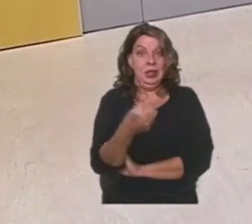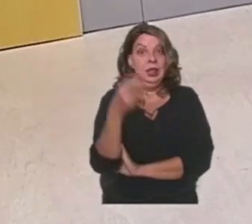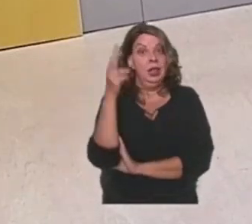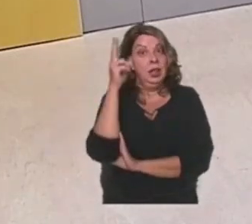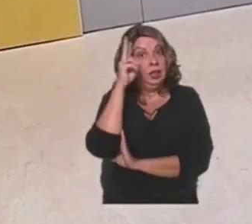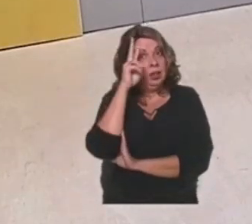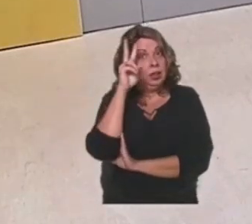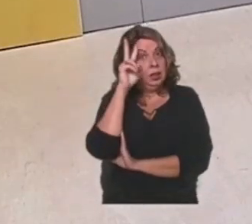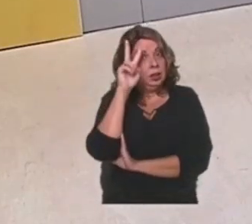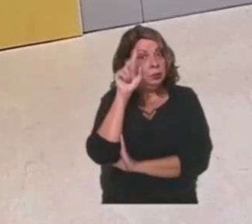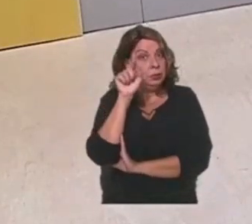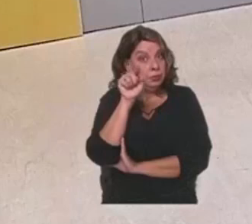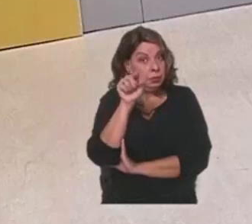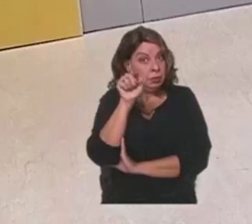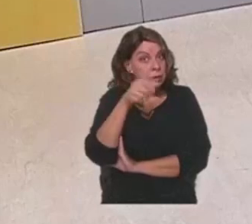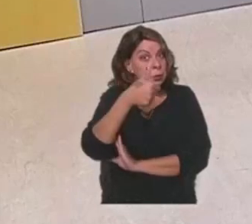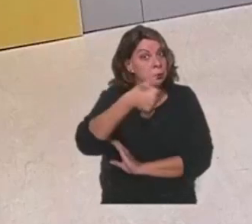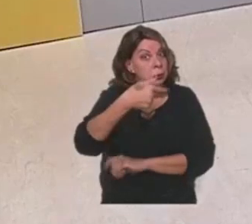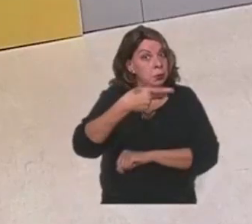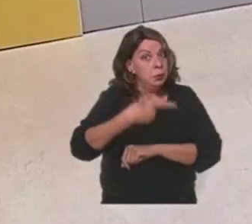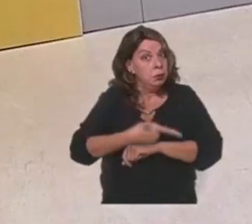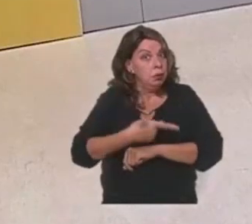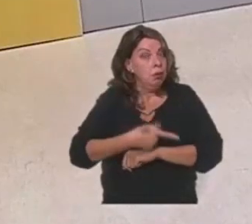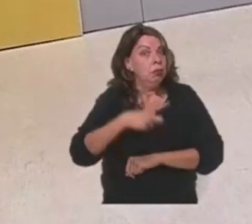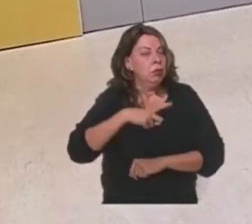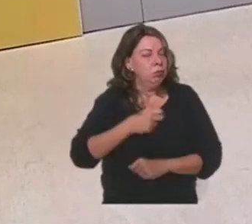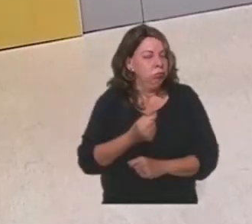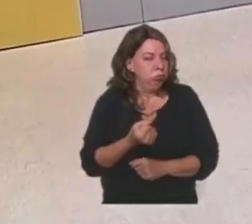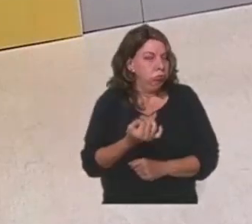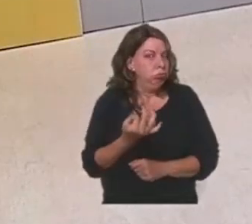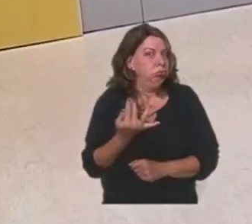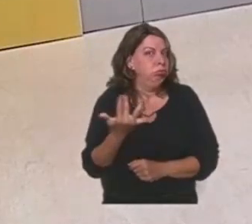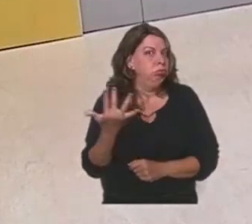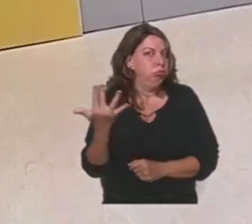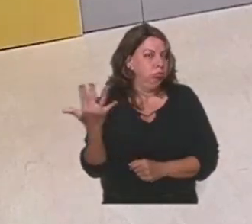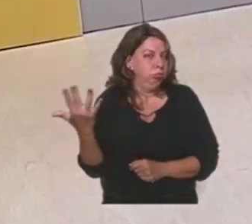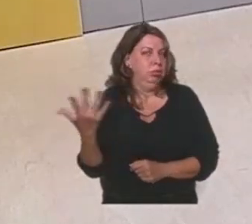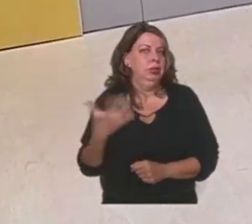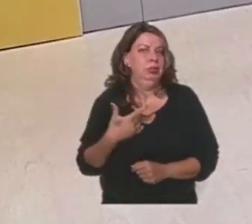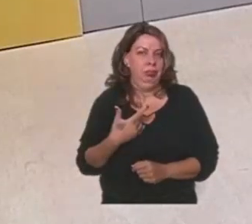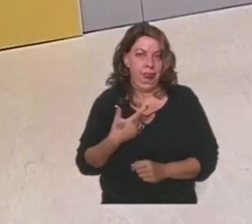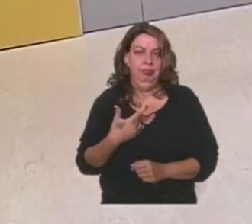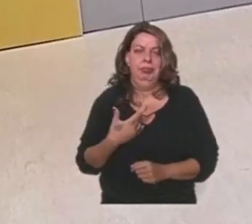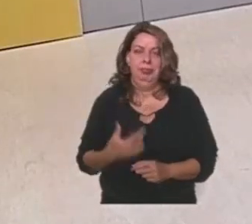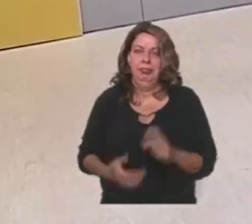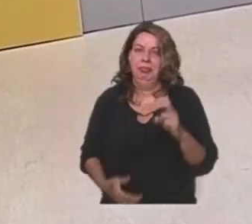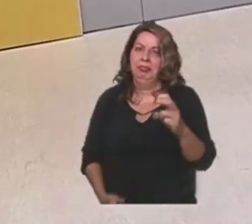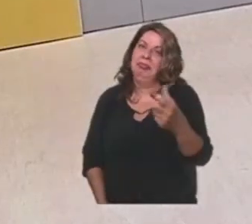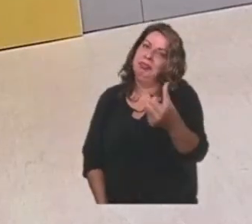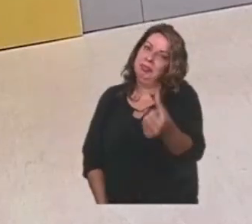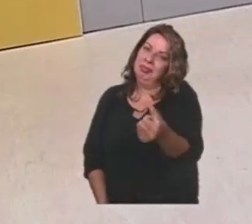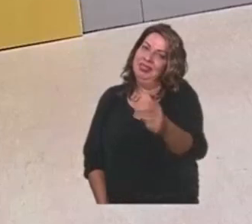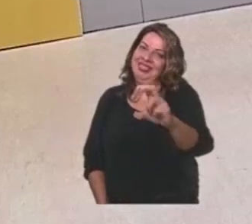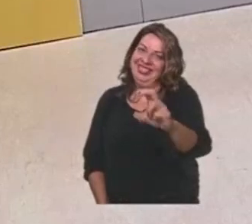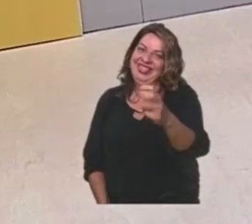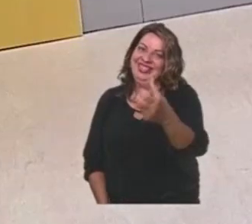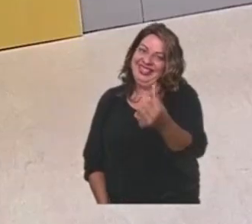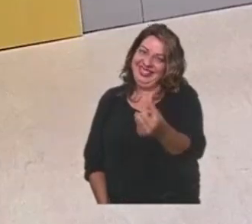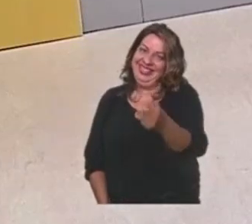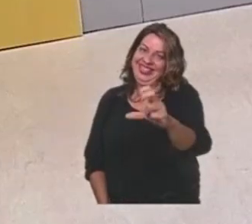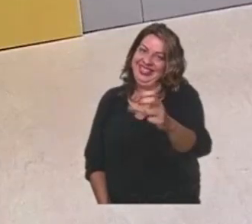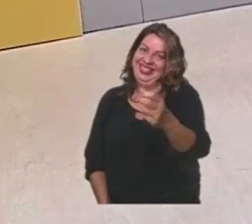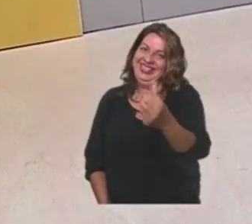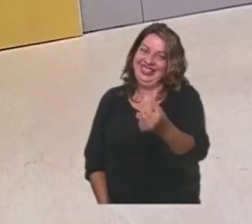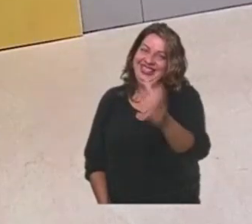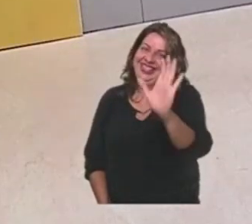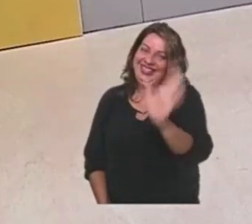que é só o nosso primeiro prêmio, tem muita coisa ainda hoje. 56, 56, bolinha que eu chamo já